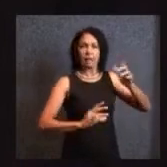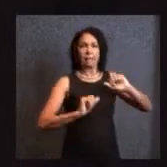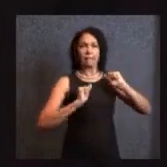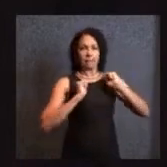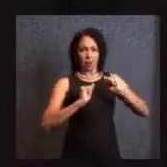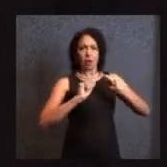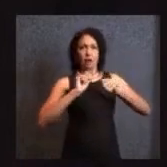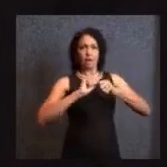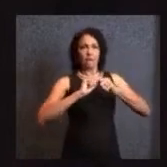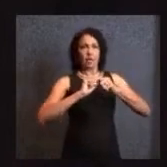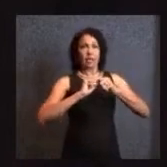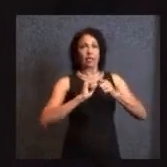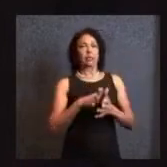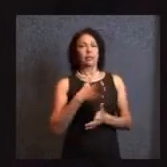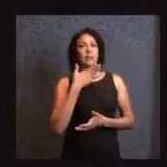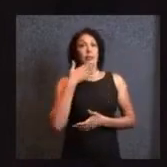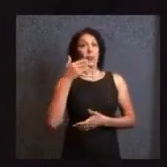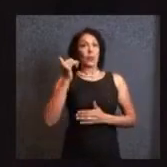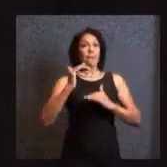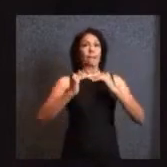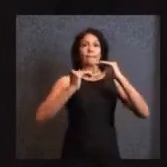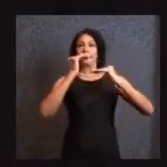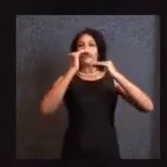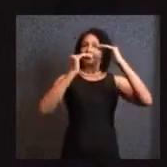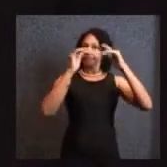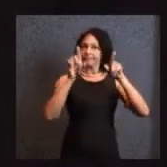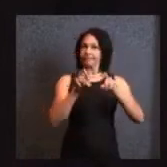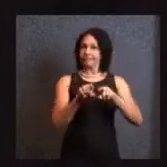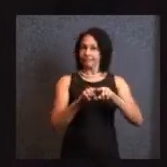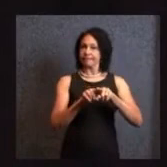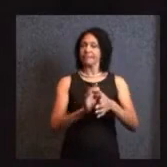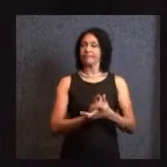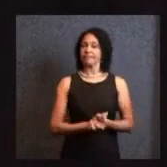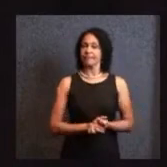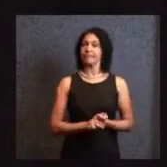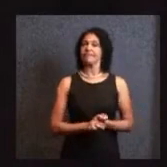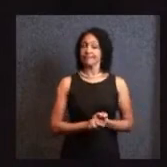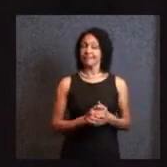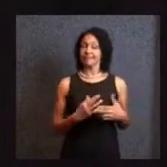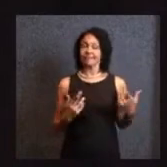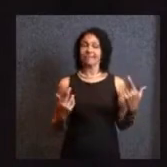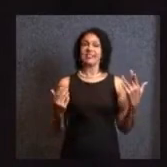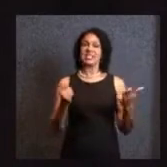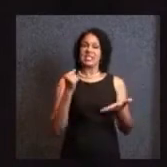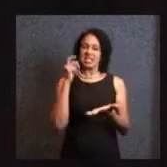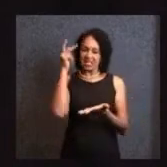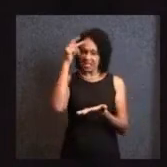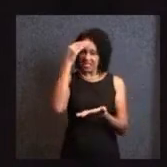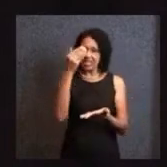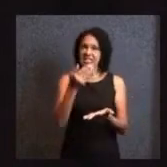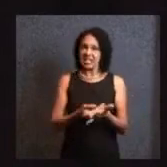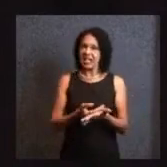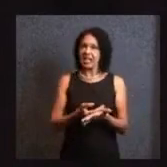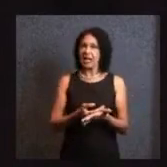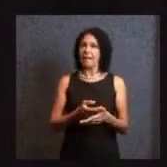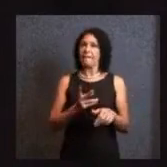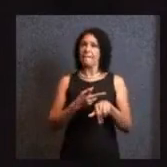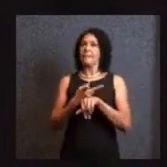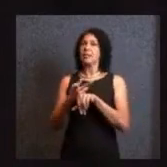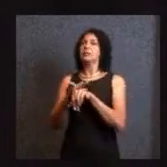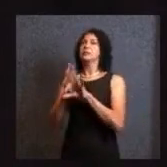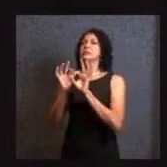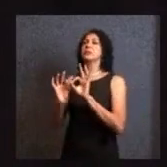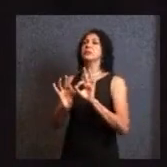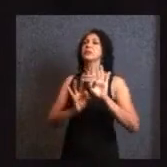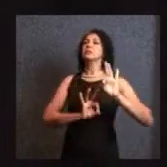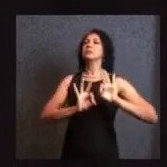gerar um melhor desempenho também tenham essa garantia. Buscando sempre na